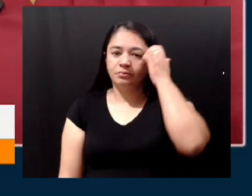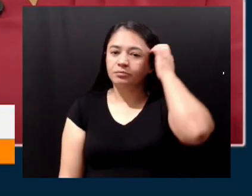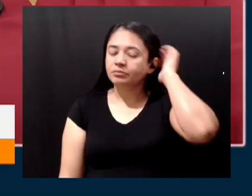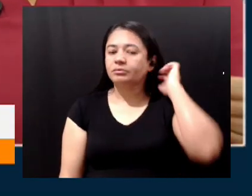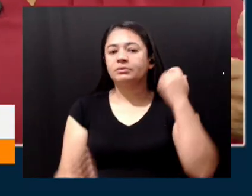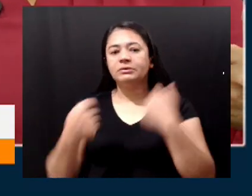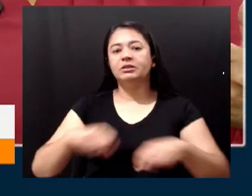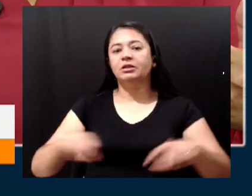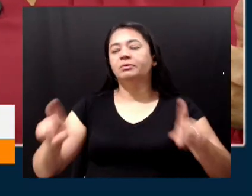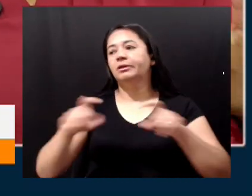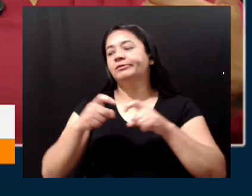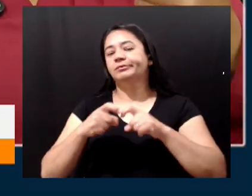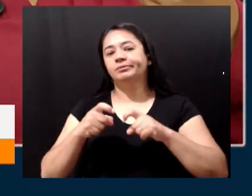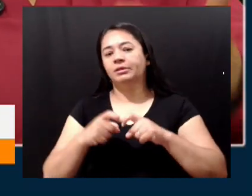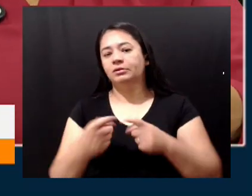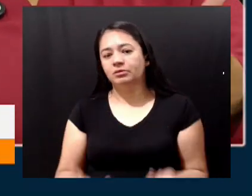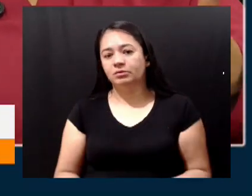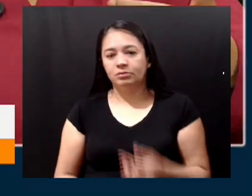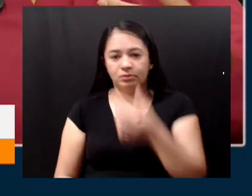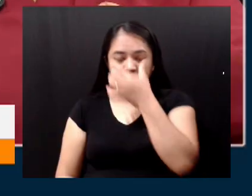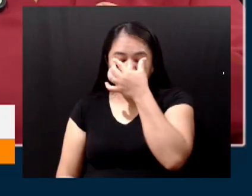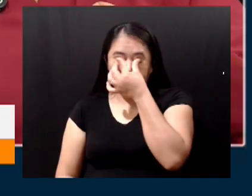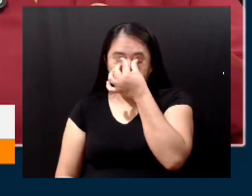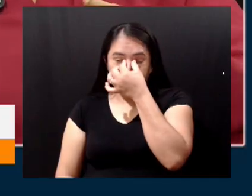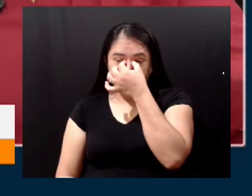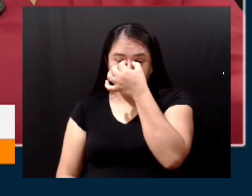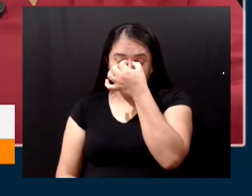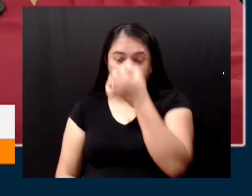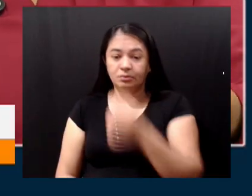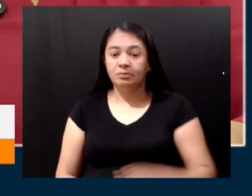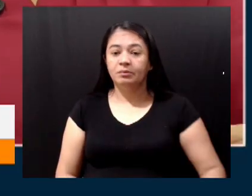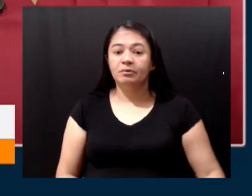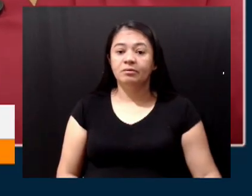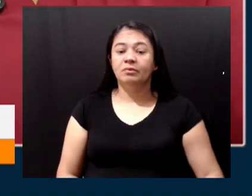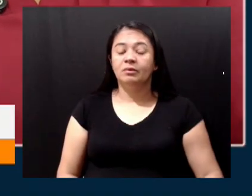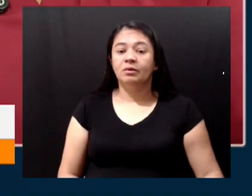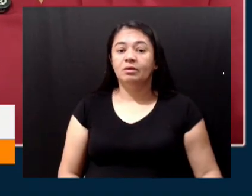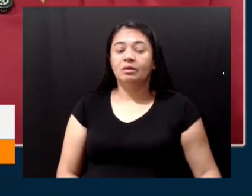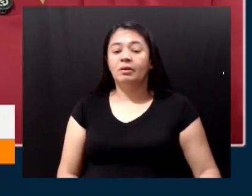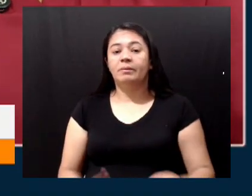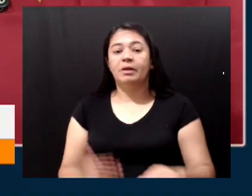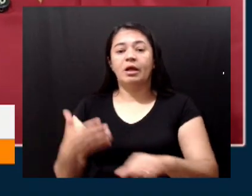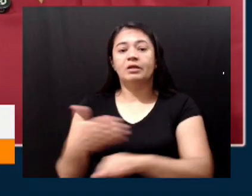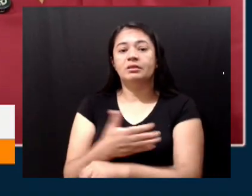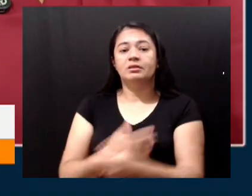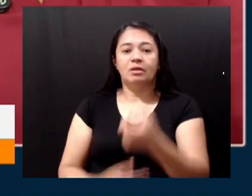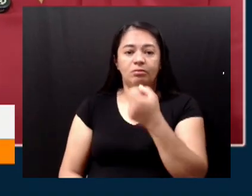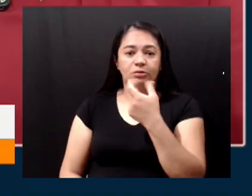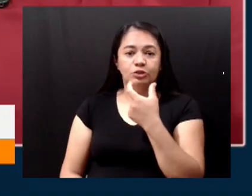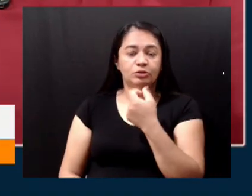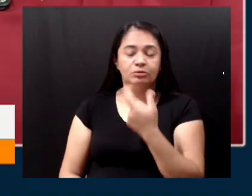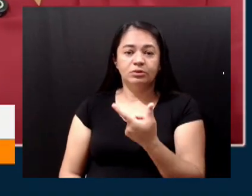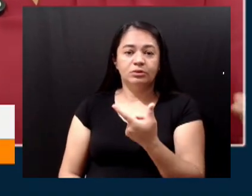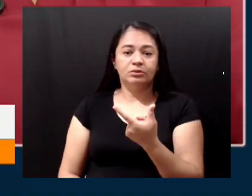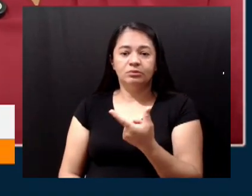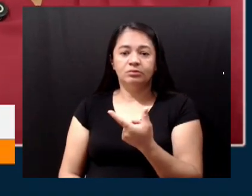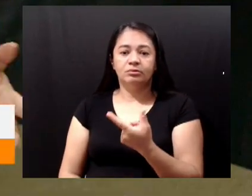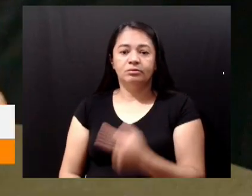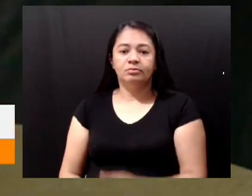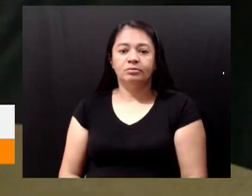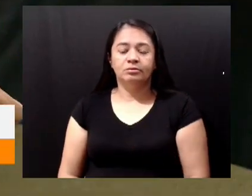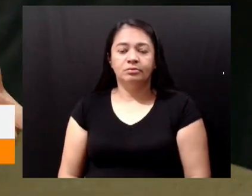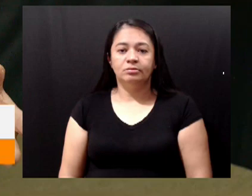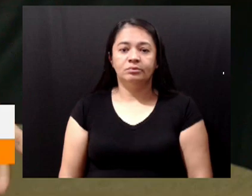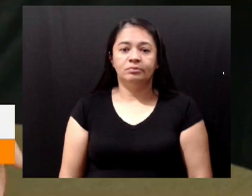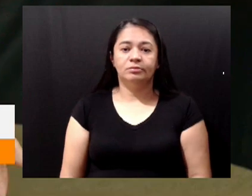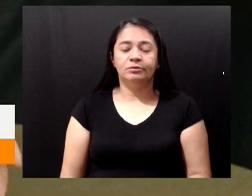para ter acesso a um medicamento, vamos colocar aí, de tarja preta